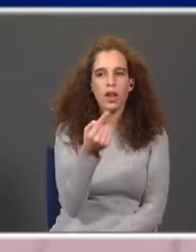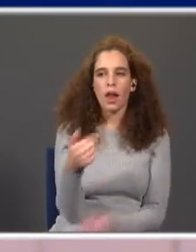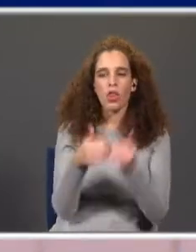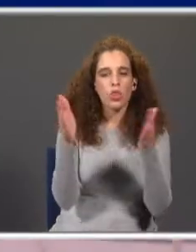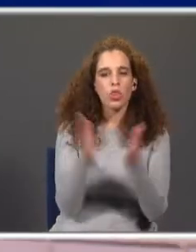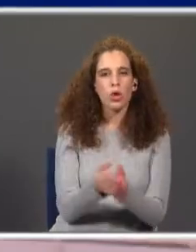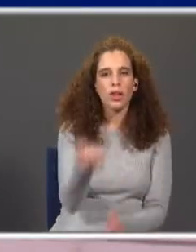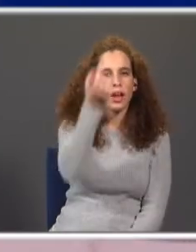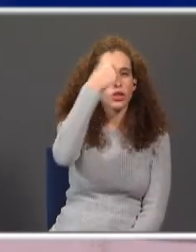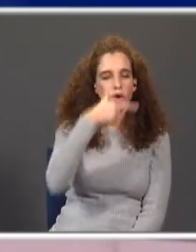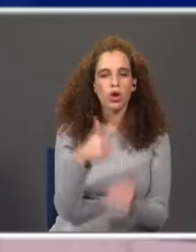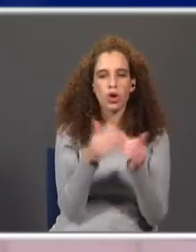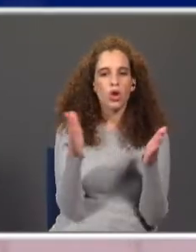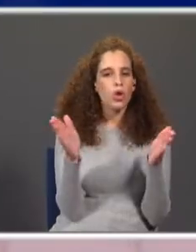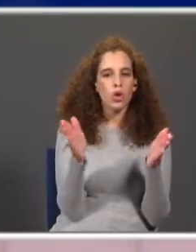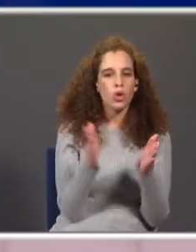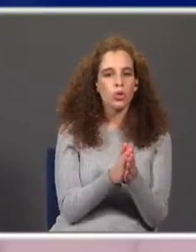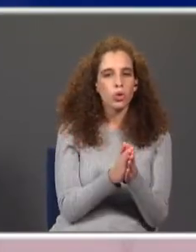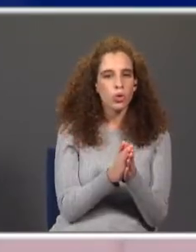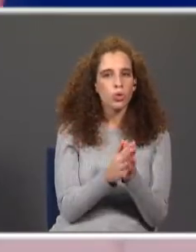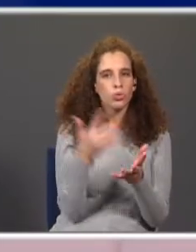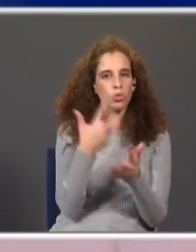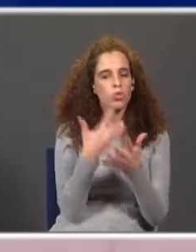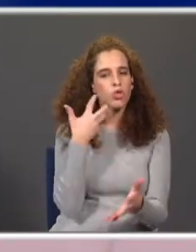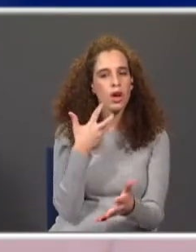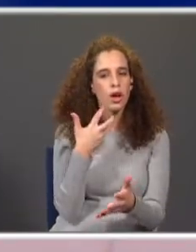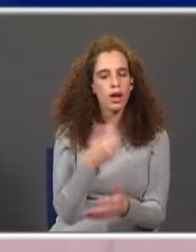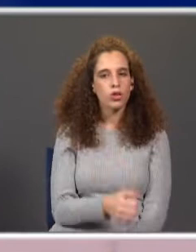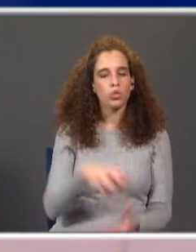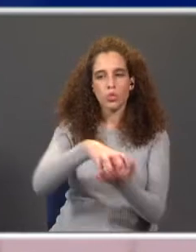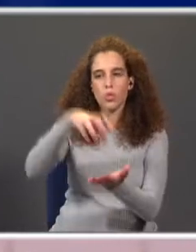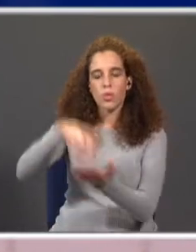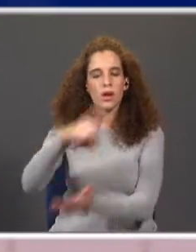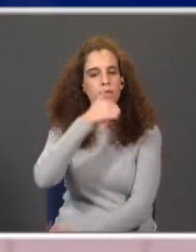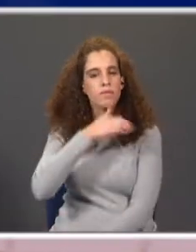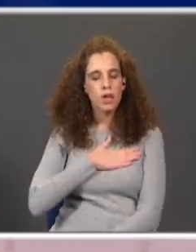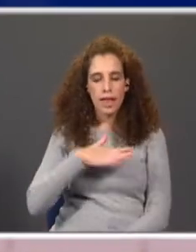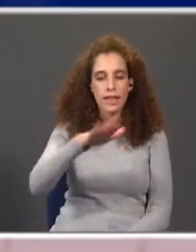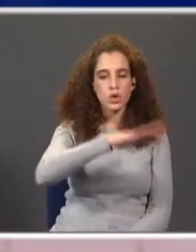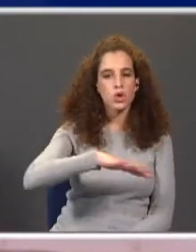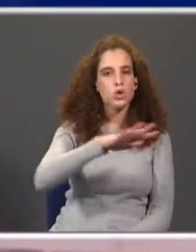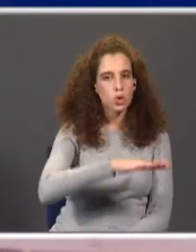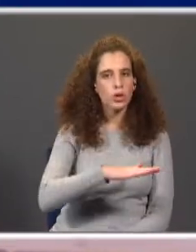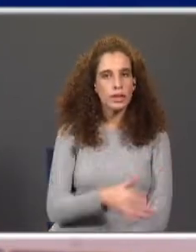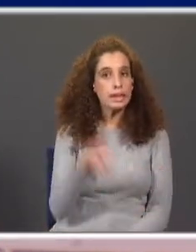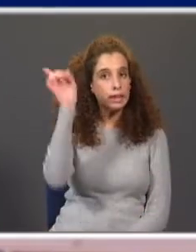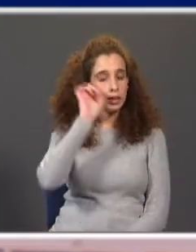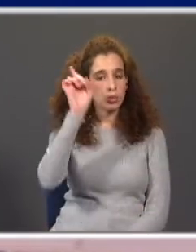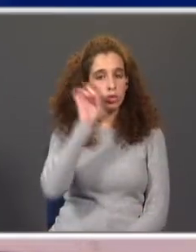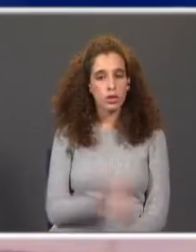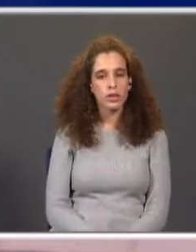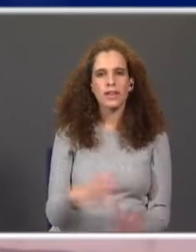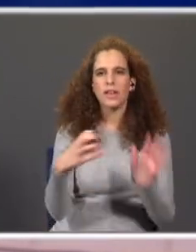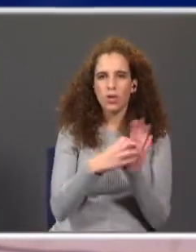o impacto do bairro de Benfica. Foram também edifícios emblemáticos, não é? Zonas emblemáticas. E as figuras